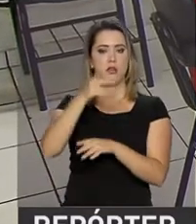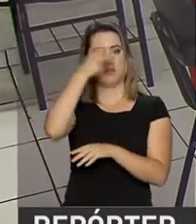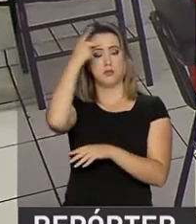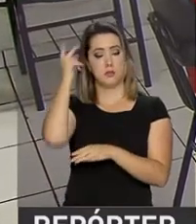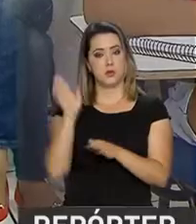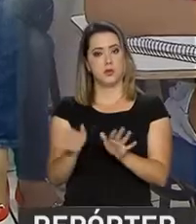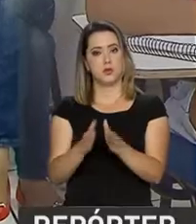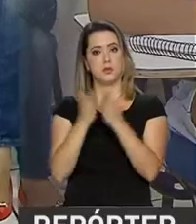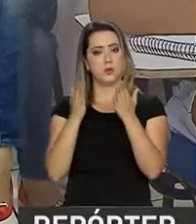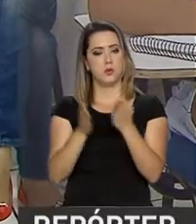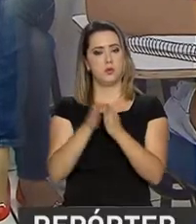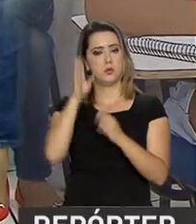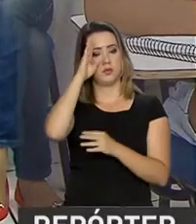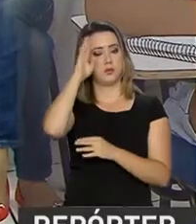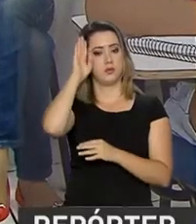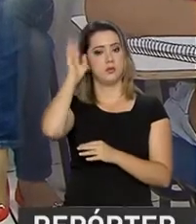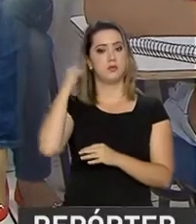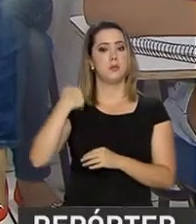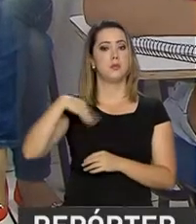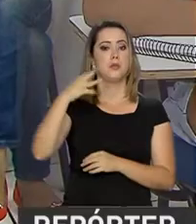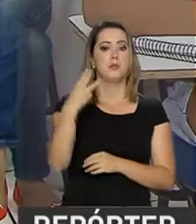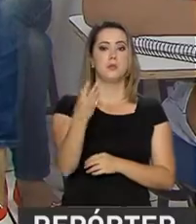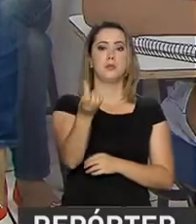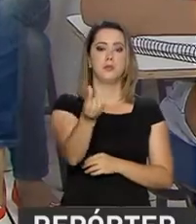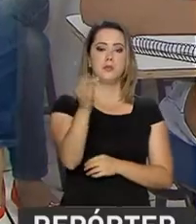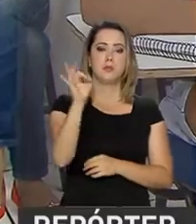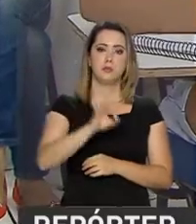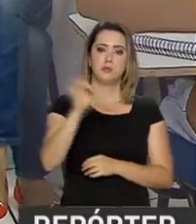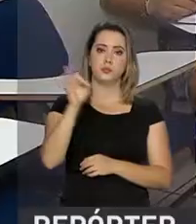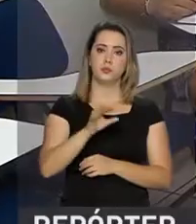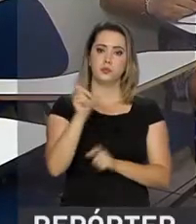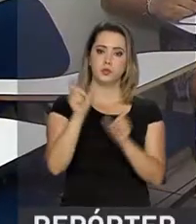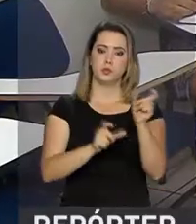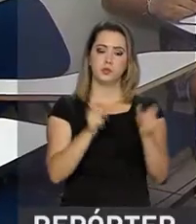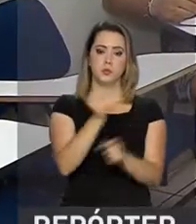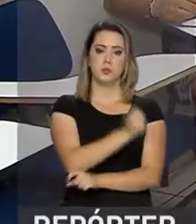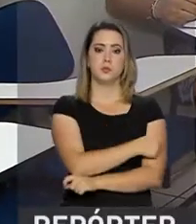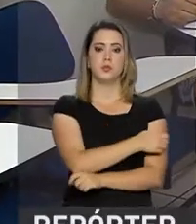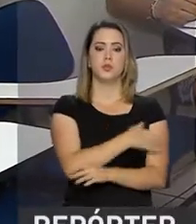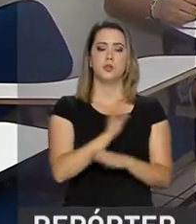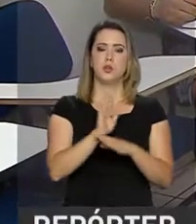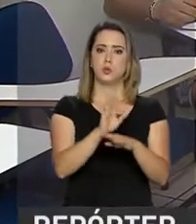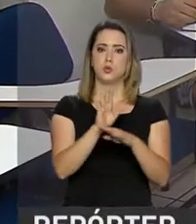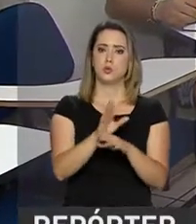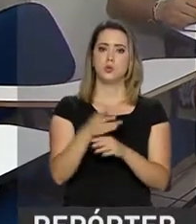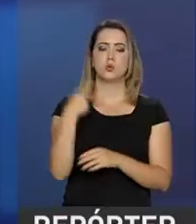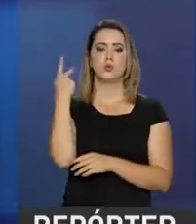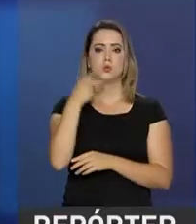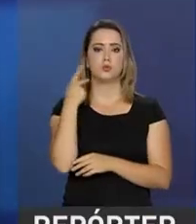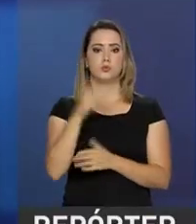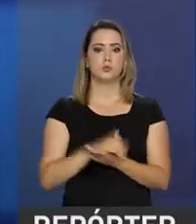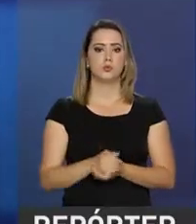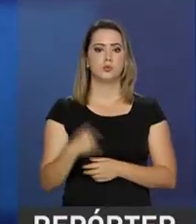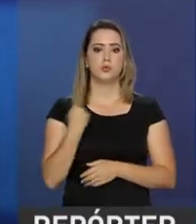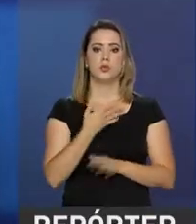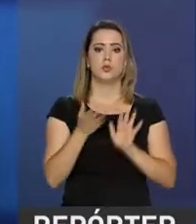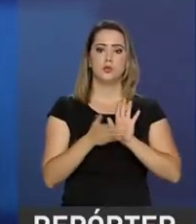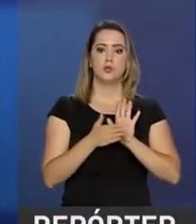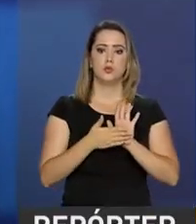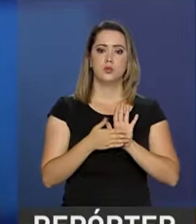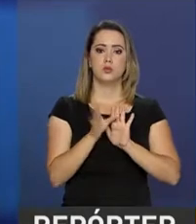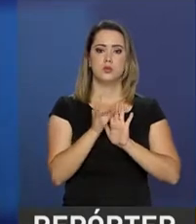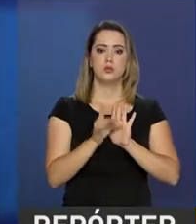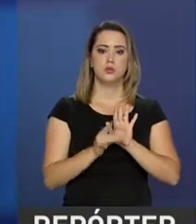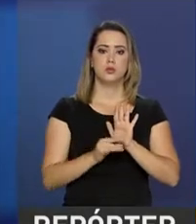universidade mais de 36 por cento dos alunos avaliados foram beneficiados por essas políticas nós apresentamos esse